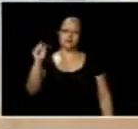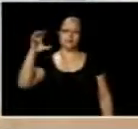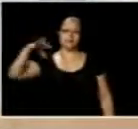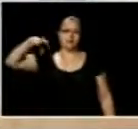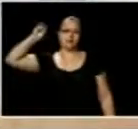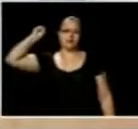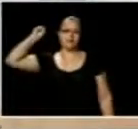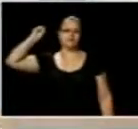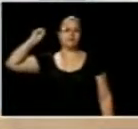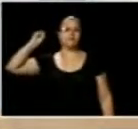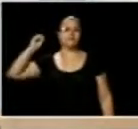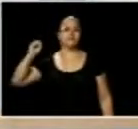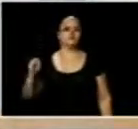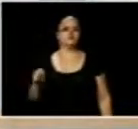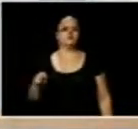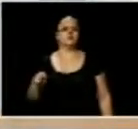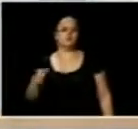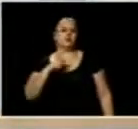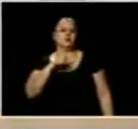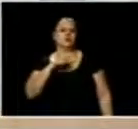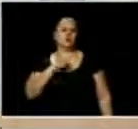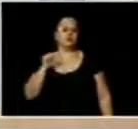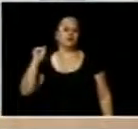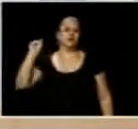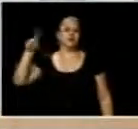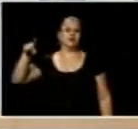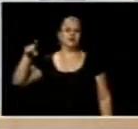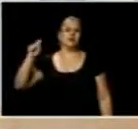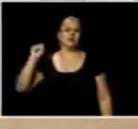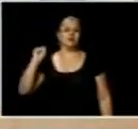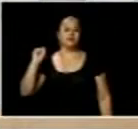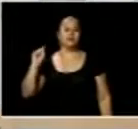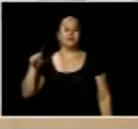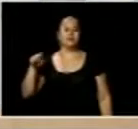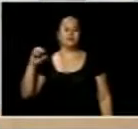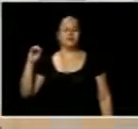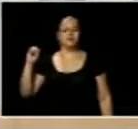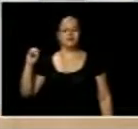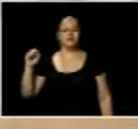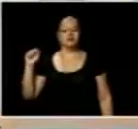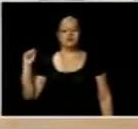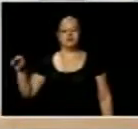temos R$ 110 mil para preservação do patrimônio.